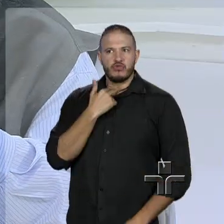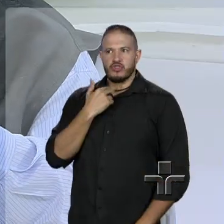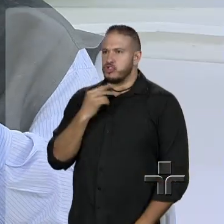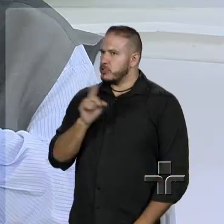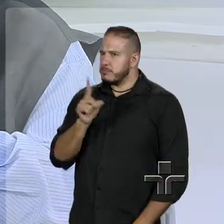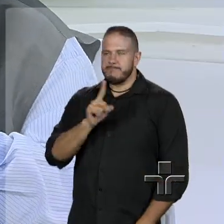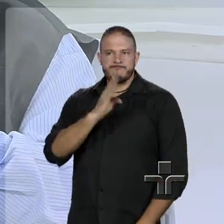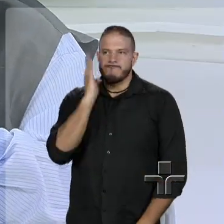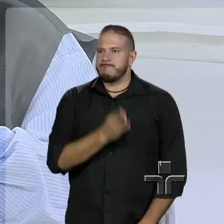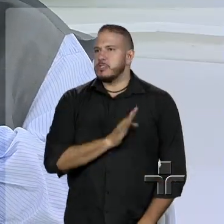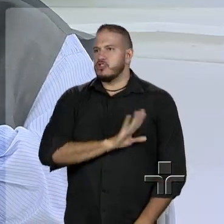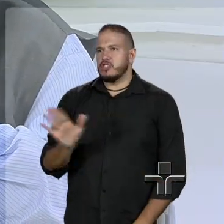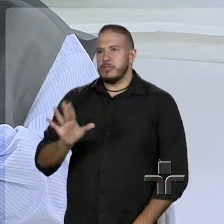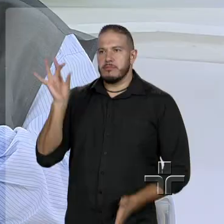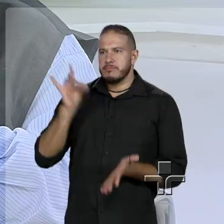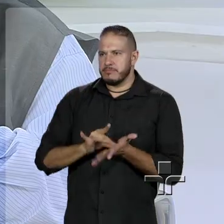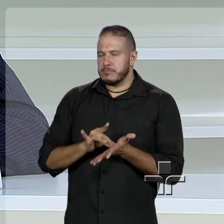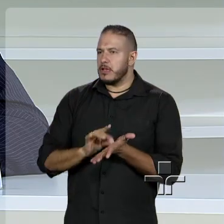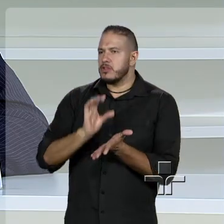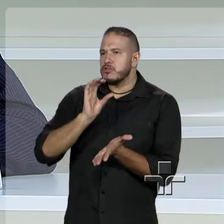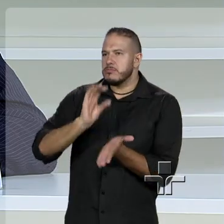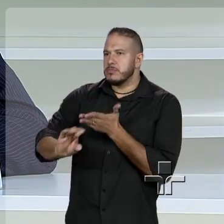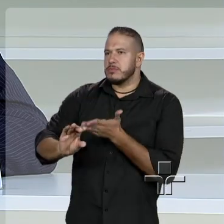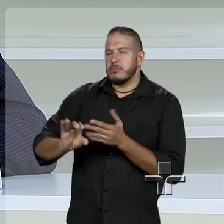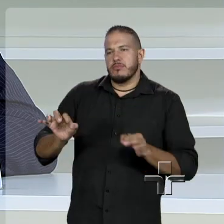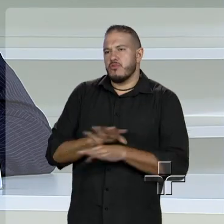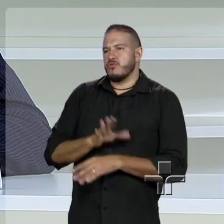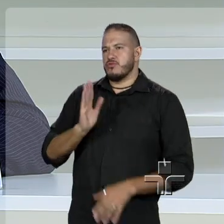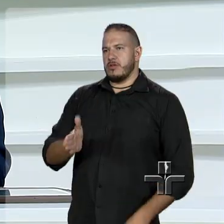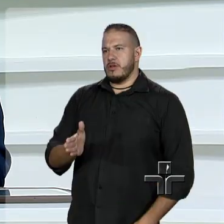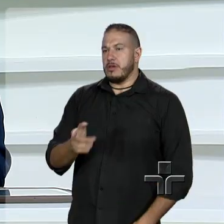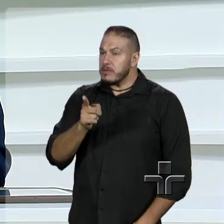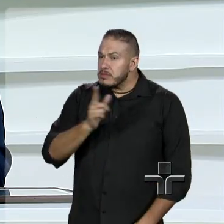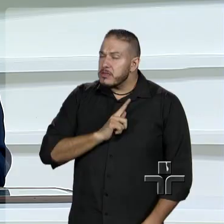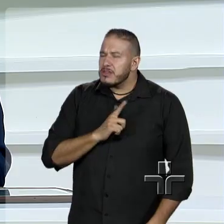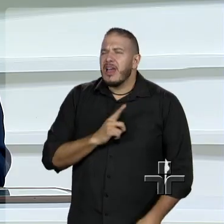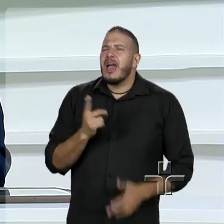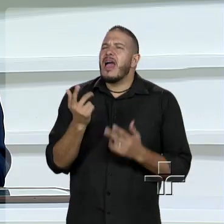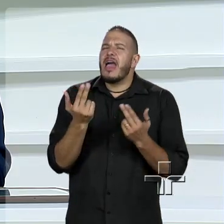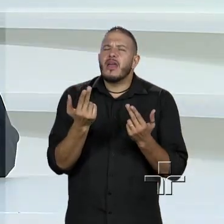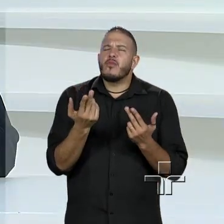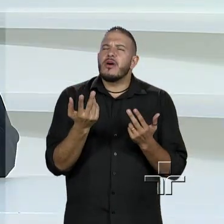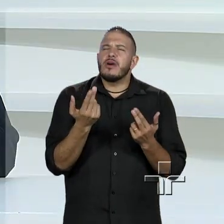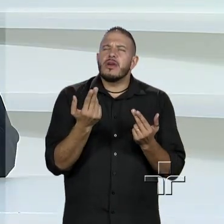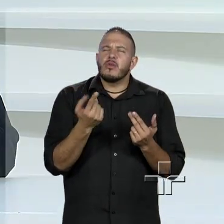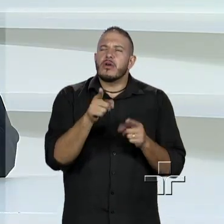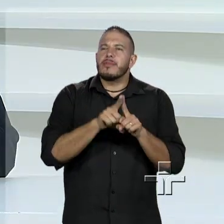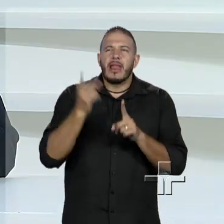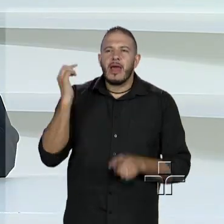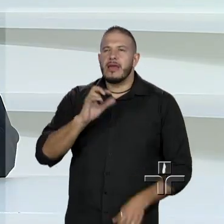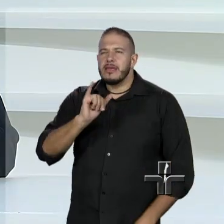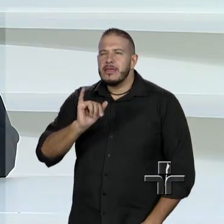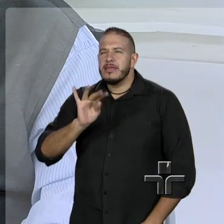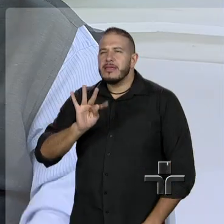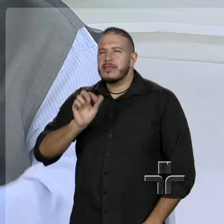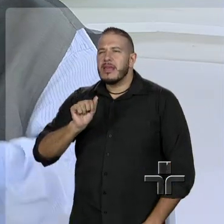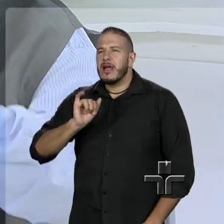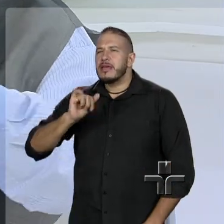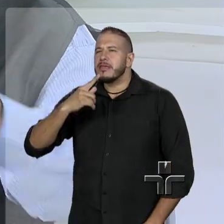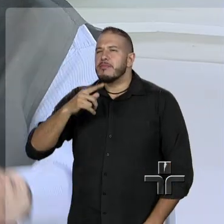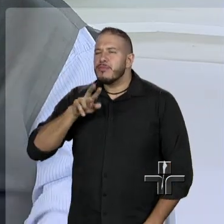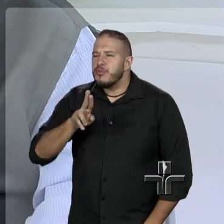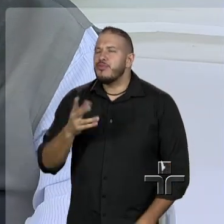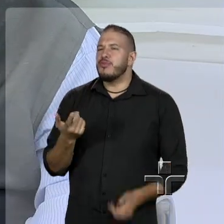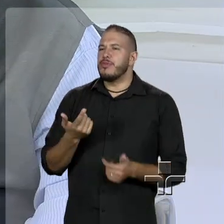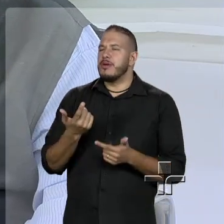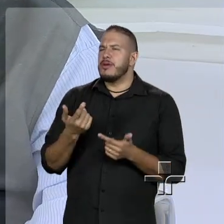direto para o investimento. E você tinha... Foi como você fez Itaipu, como você fez Carajás, como você